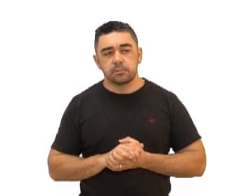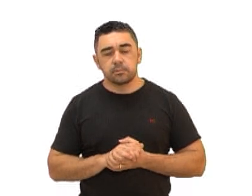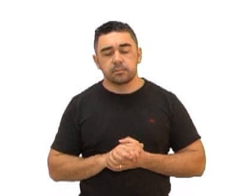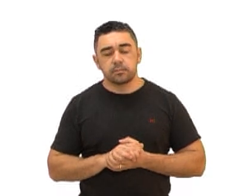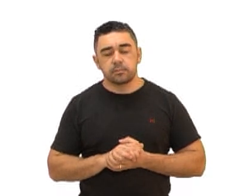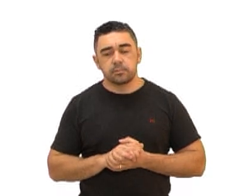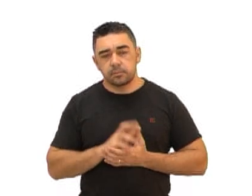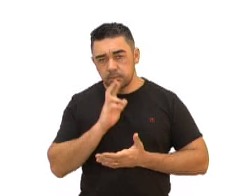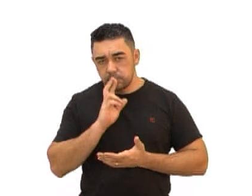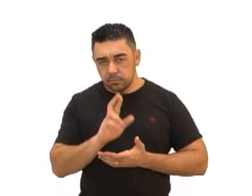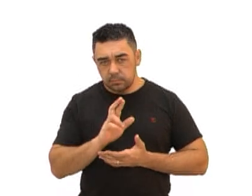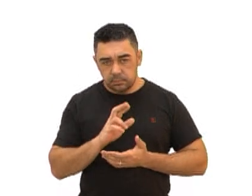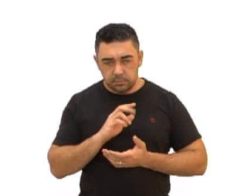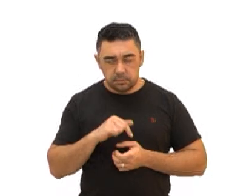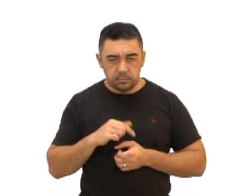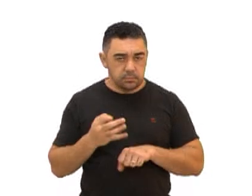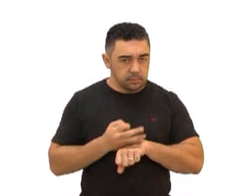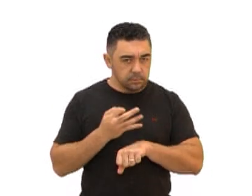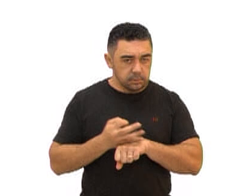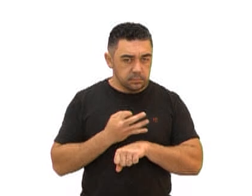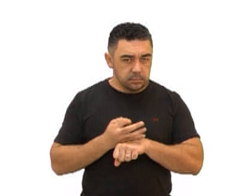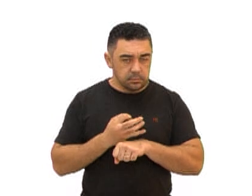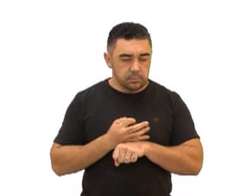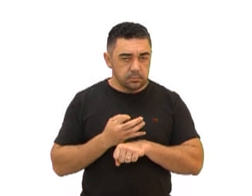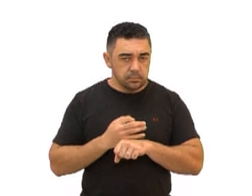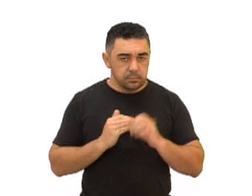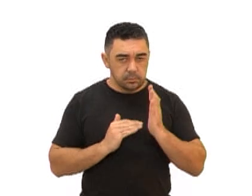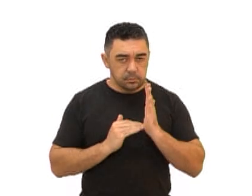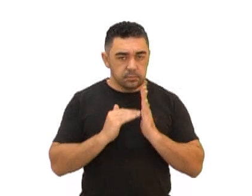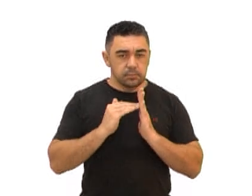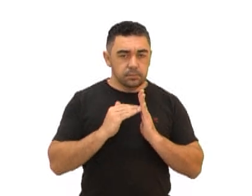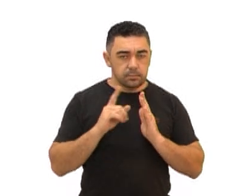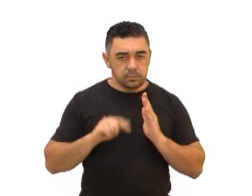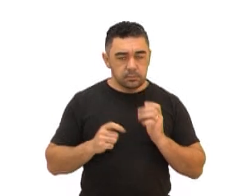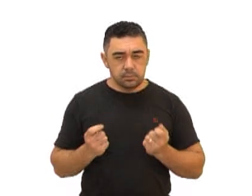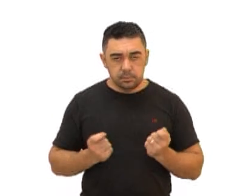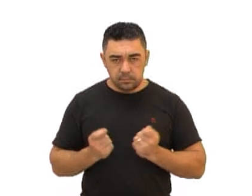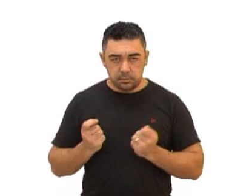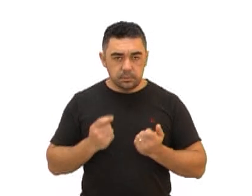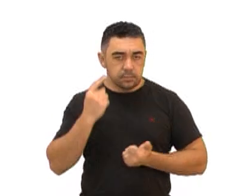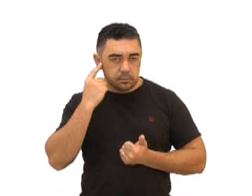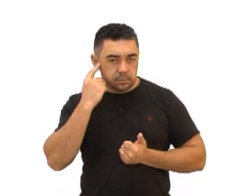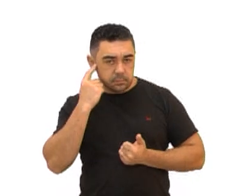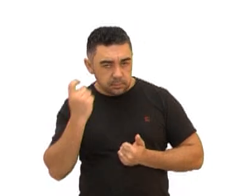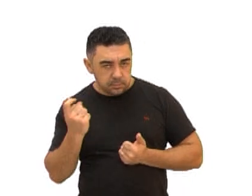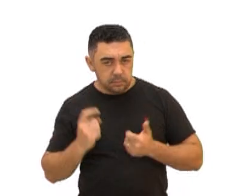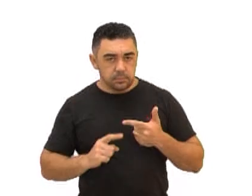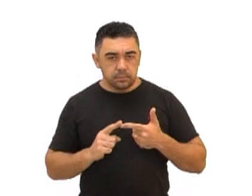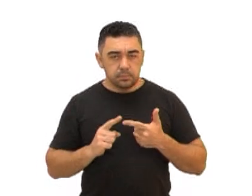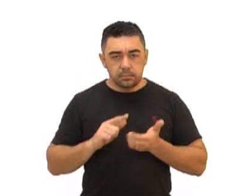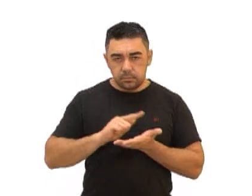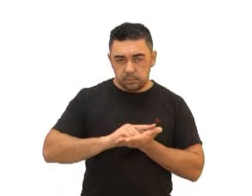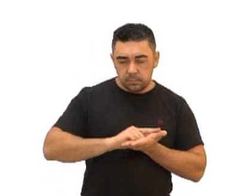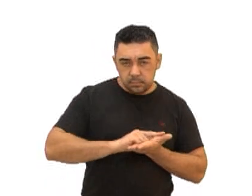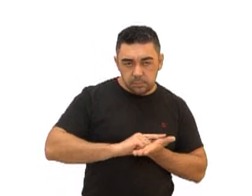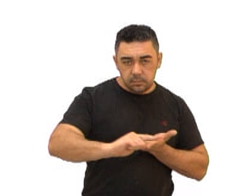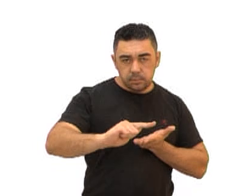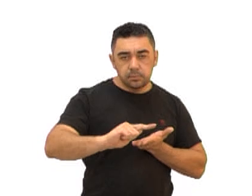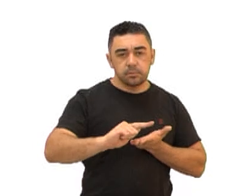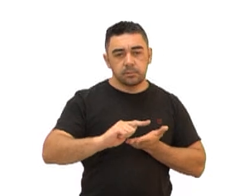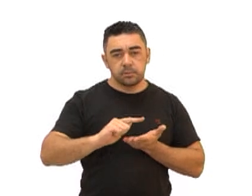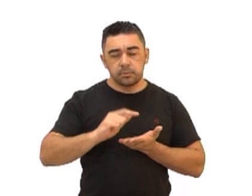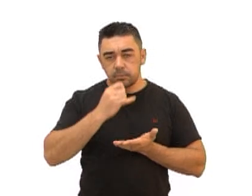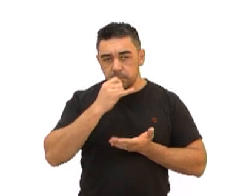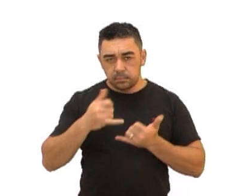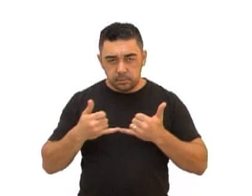sua resposta de carregamento no tempo, ele é aplicado para controle de ruídos e filtros de sinais eletrônicos.